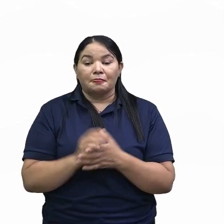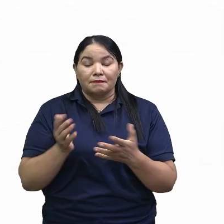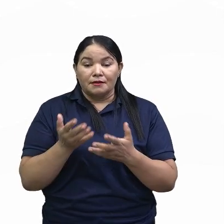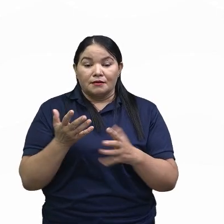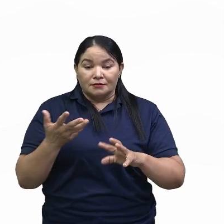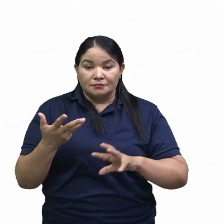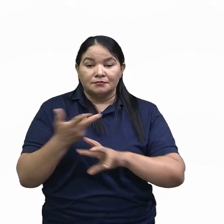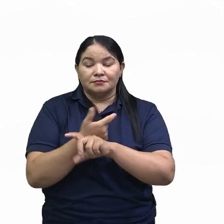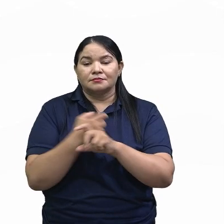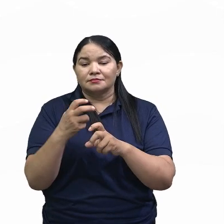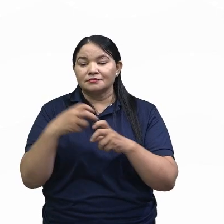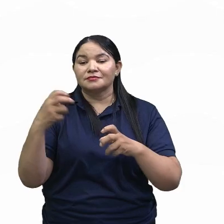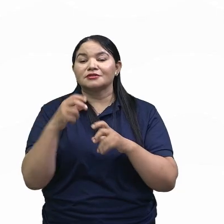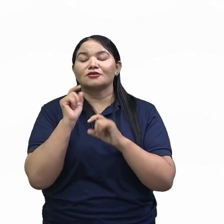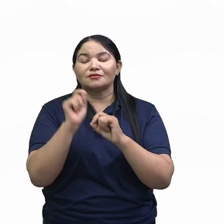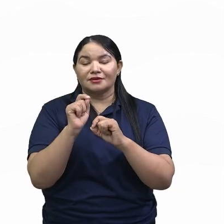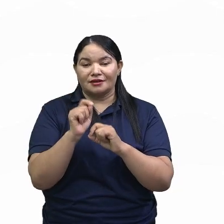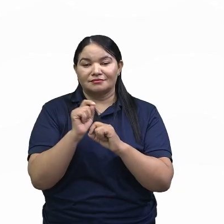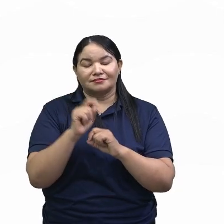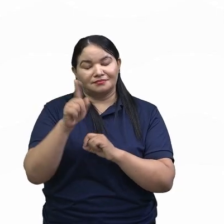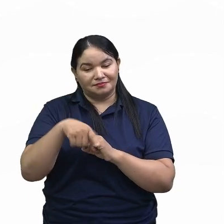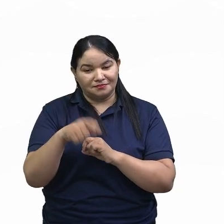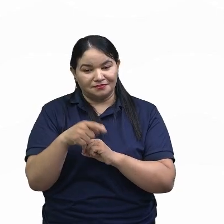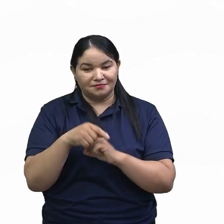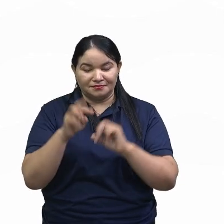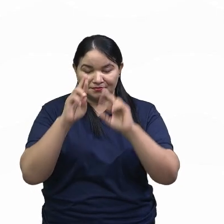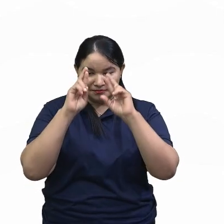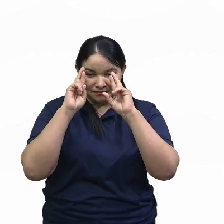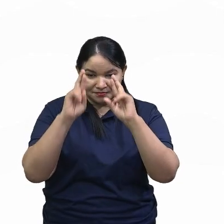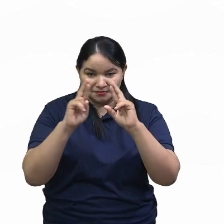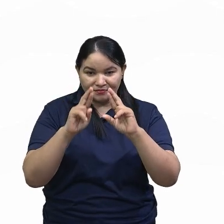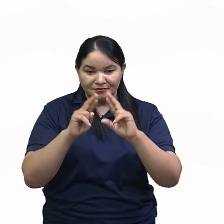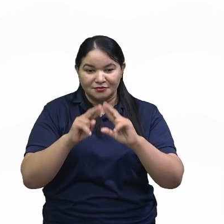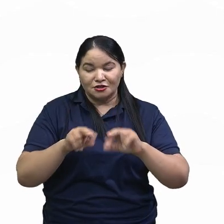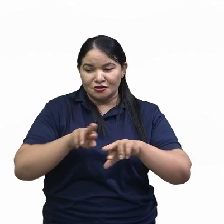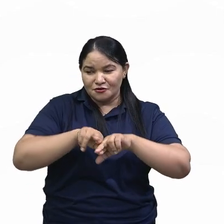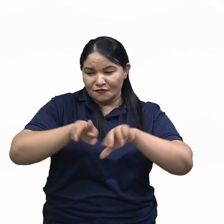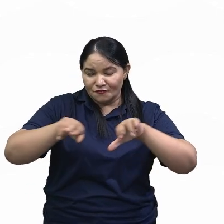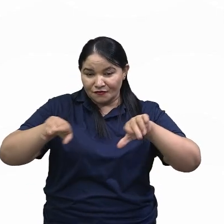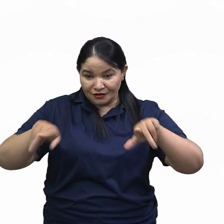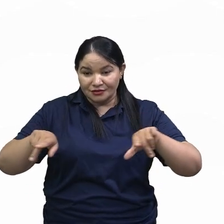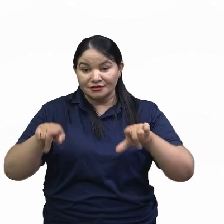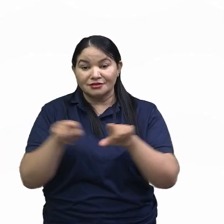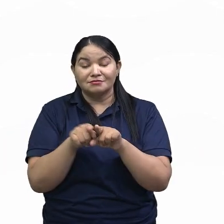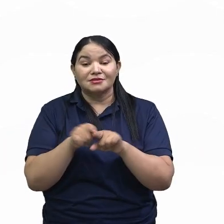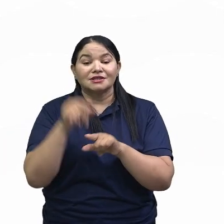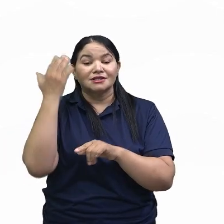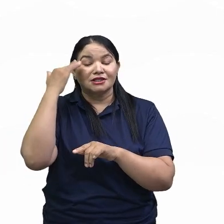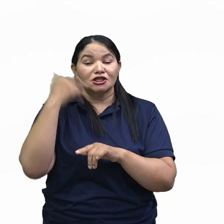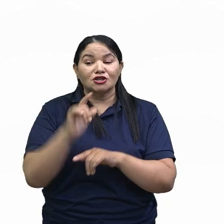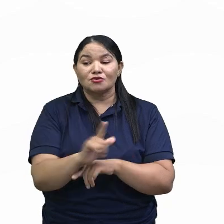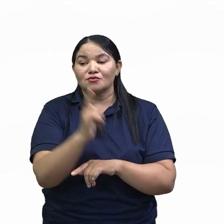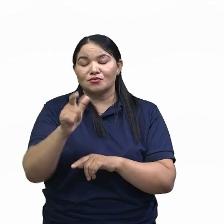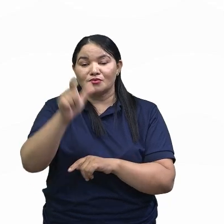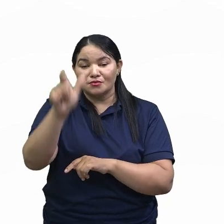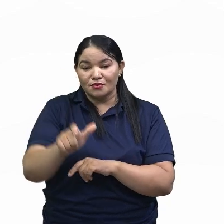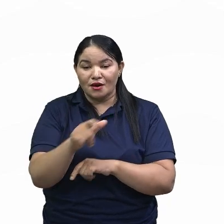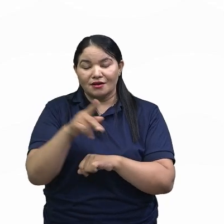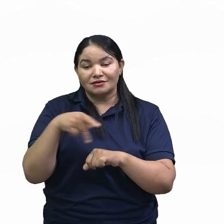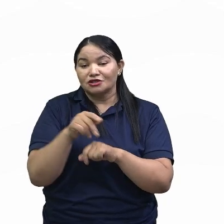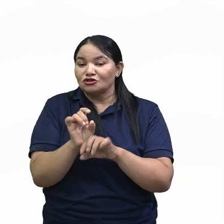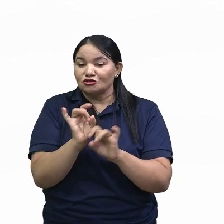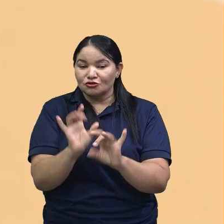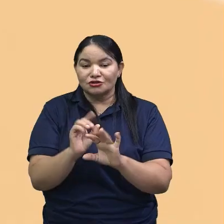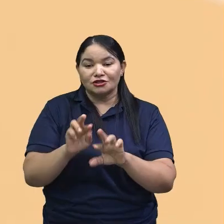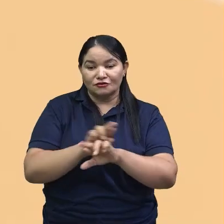interculturalidade é esse respeito pela diversidade. É entender que o outro, ele é apenas diferente.